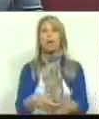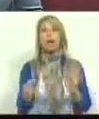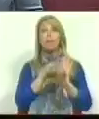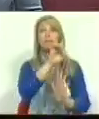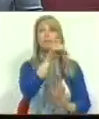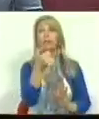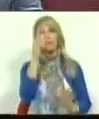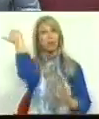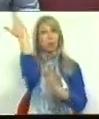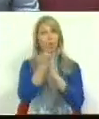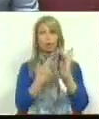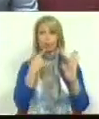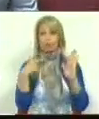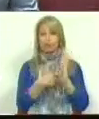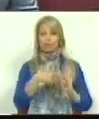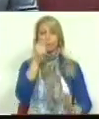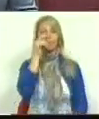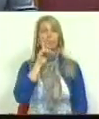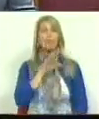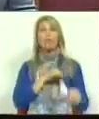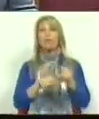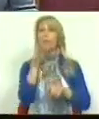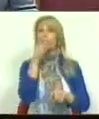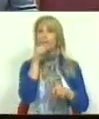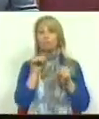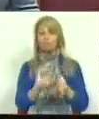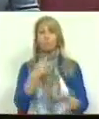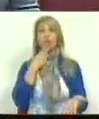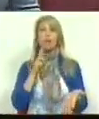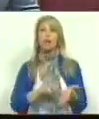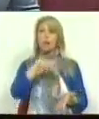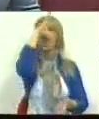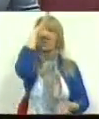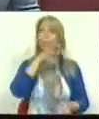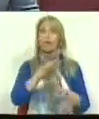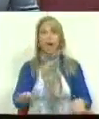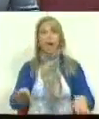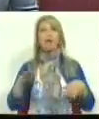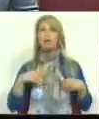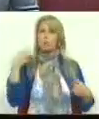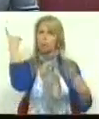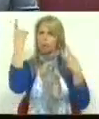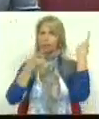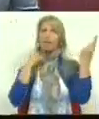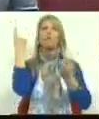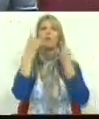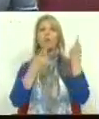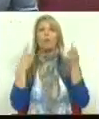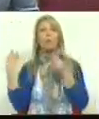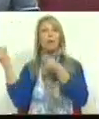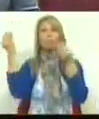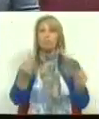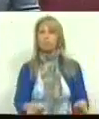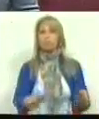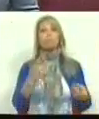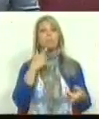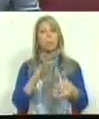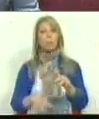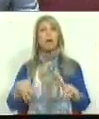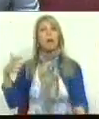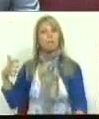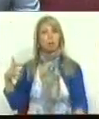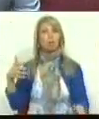Senhoras e senhores deputados, foi esta a realidade que o Governo assumiu e refletiu para apresentar ao Parlamento a